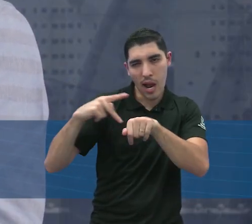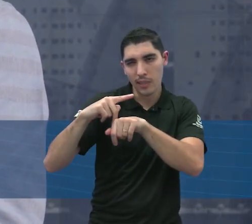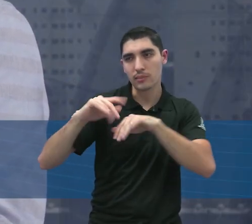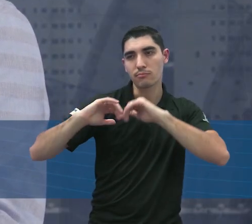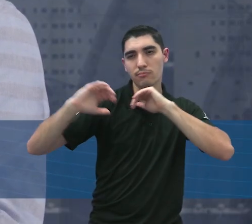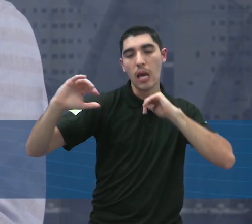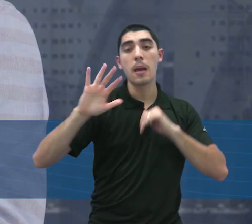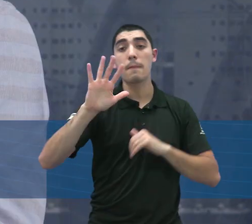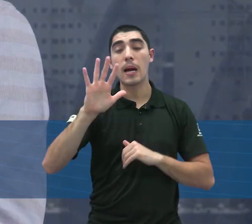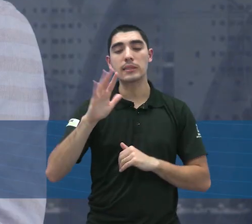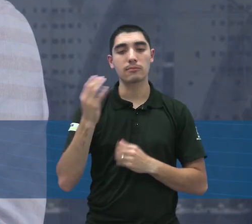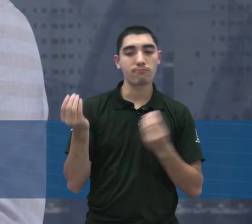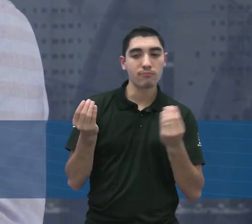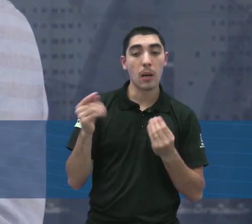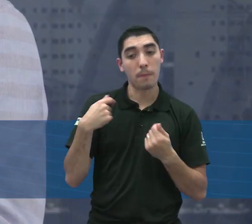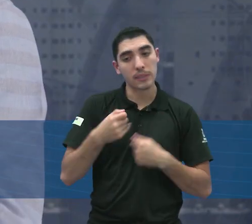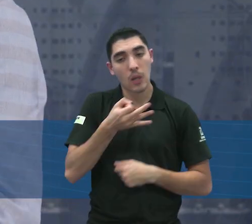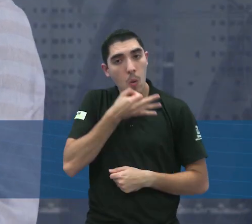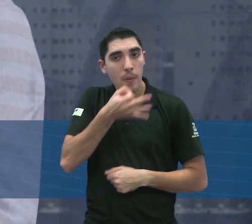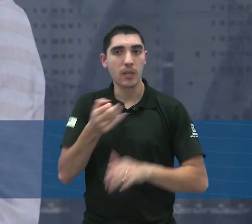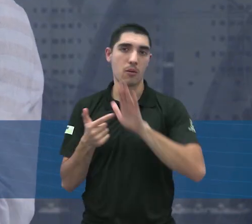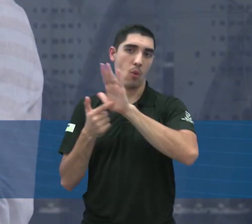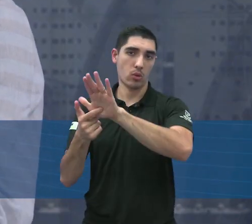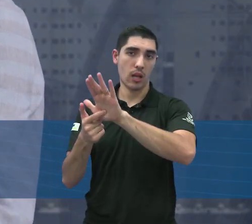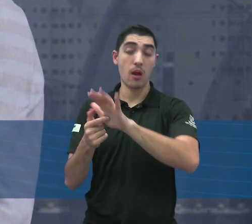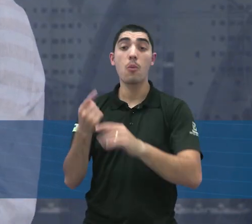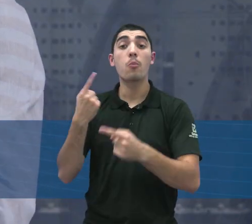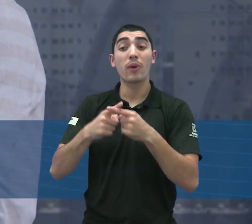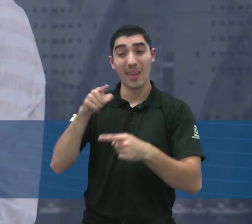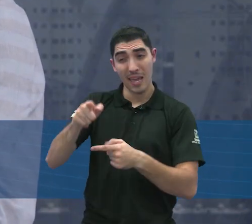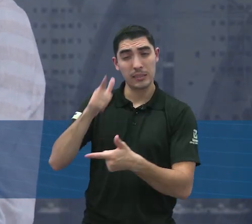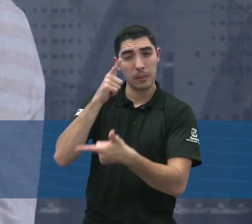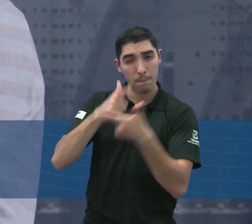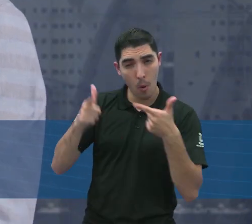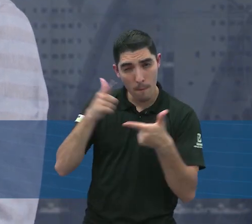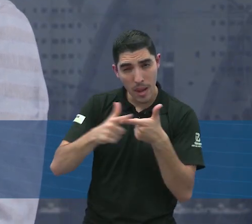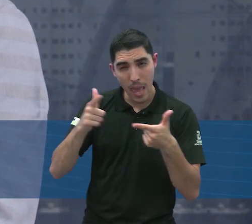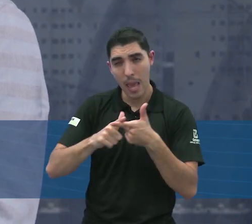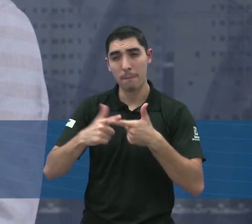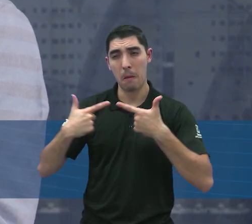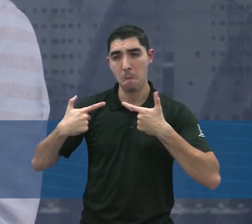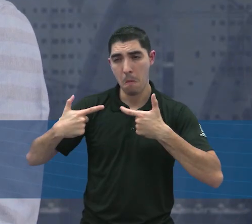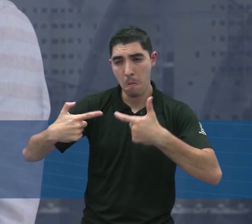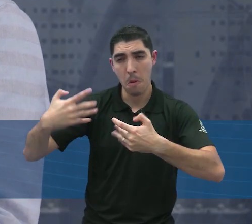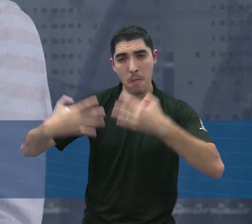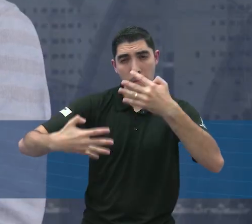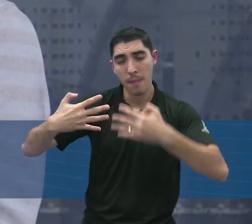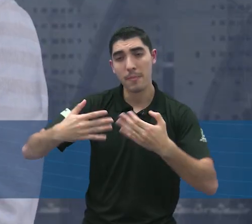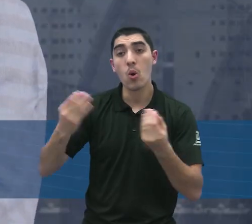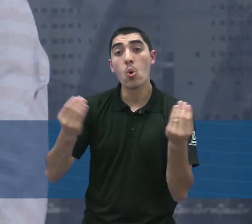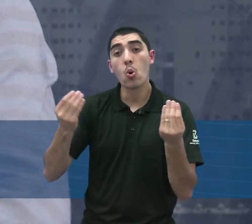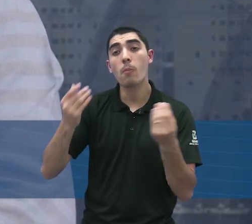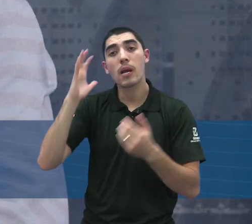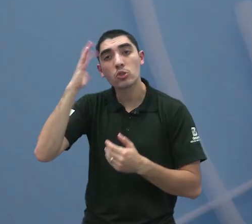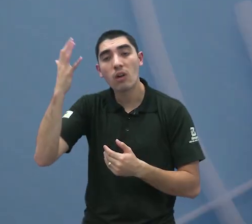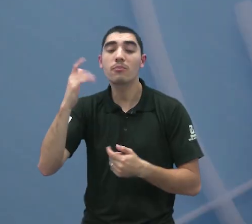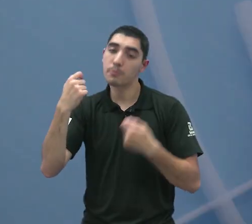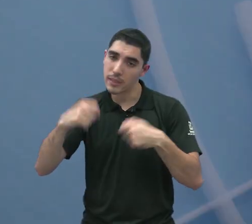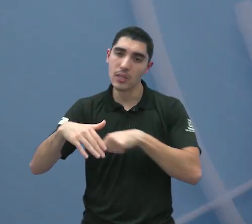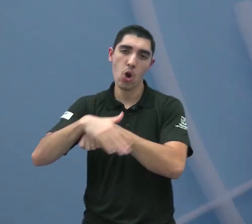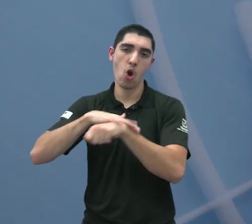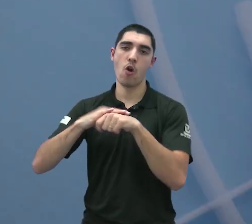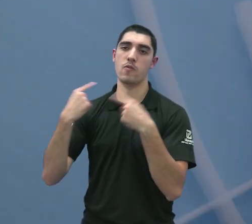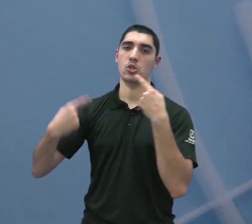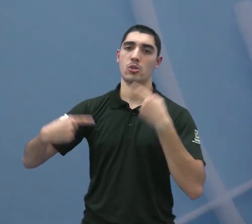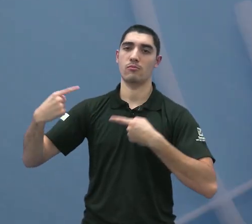única forma de nós resolvermos todo o conflito, toda a questão bélica, todas as guerras, é sentar para dialogar. Sim. Vai